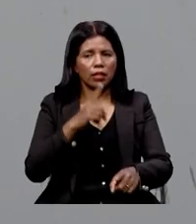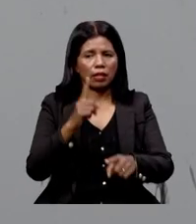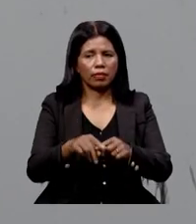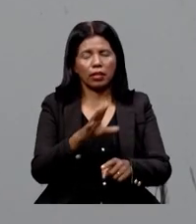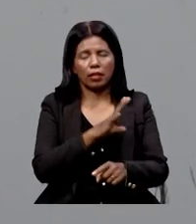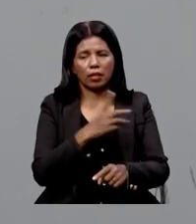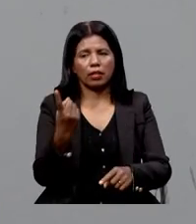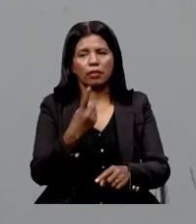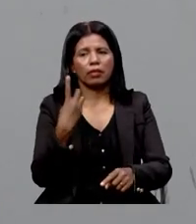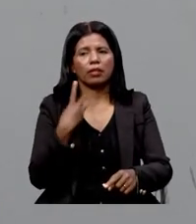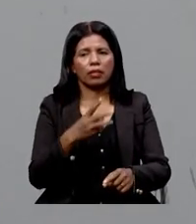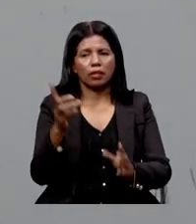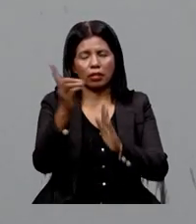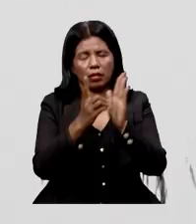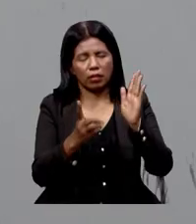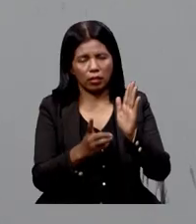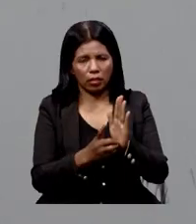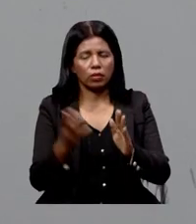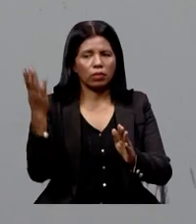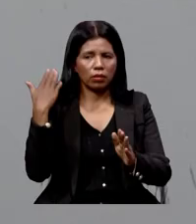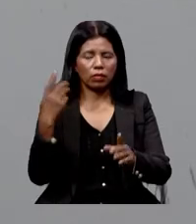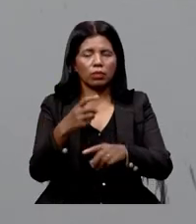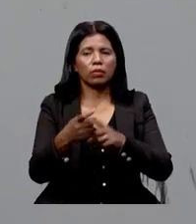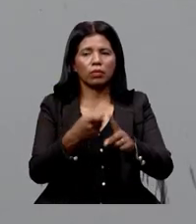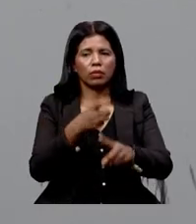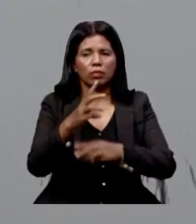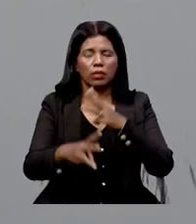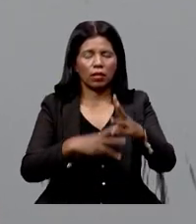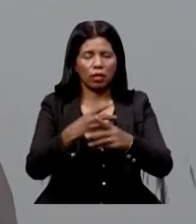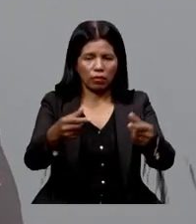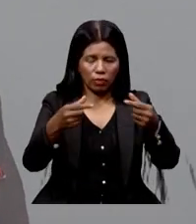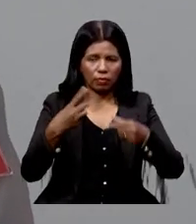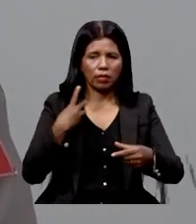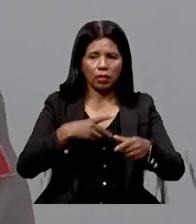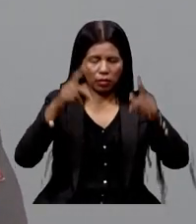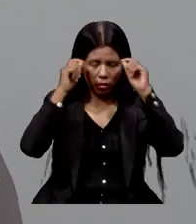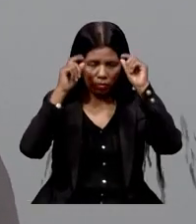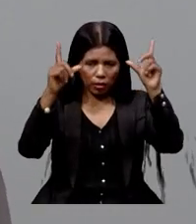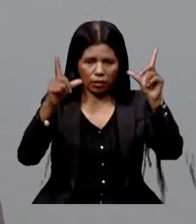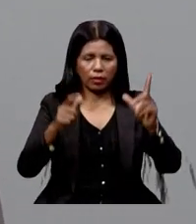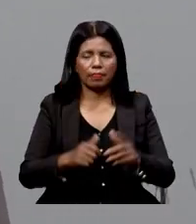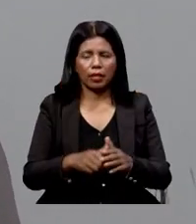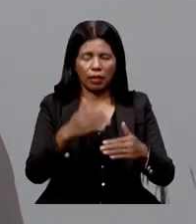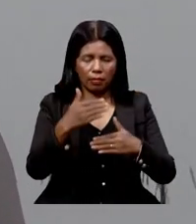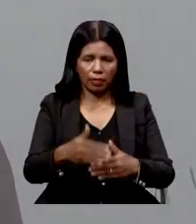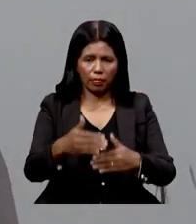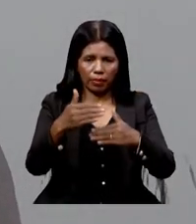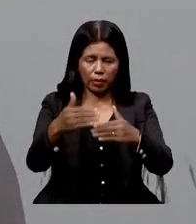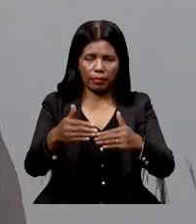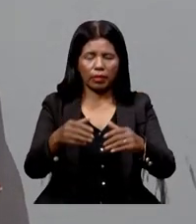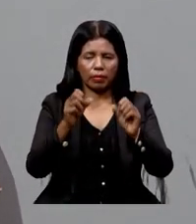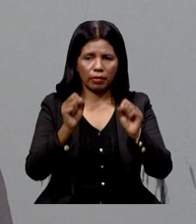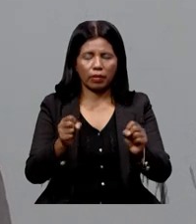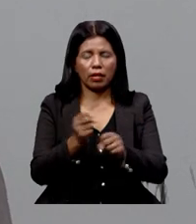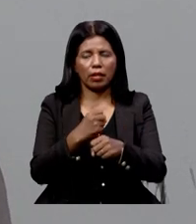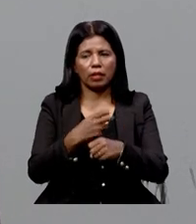na fatim ba i ha darus ne be maki ho si mundial sira maki fo meita ne Timor Leste prepara para tu bele halo